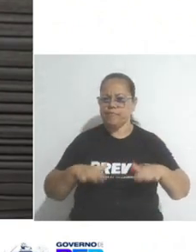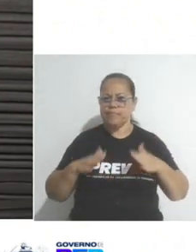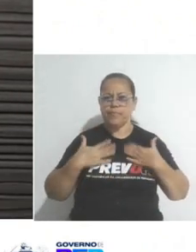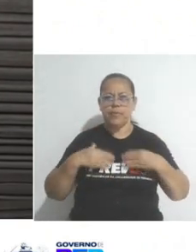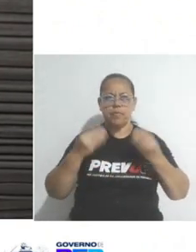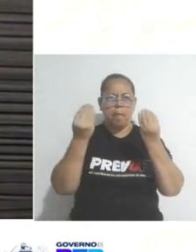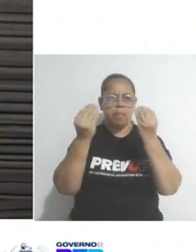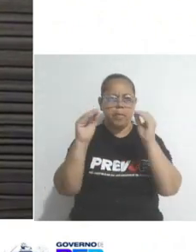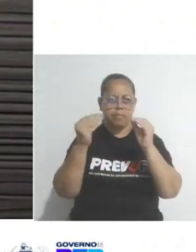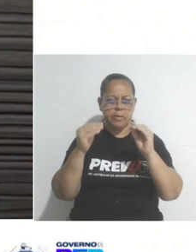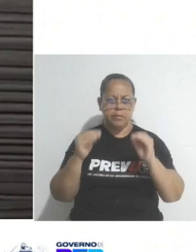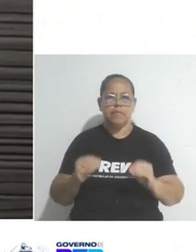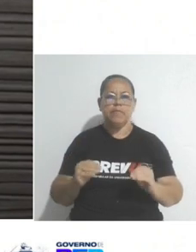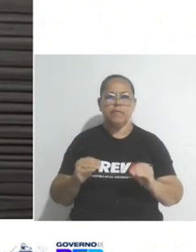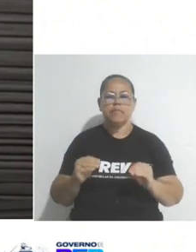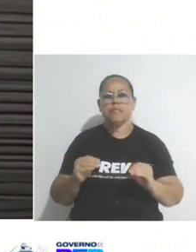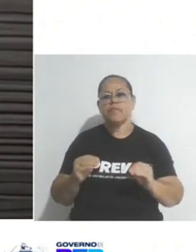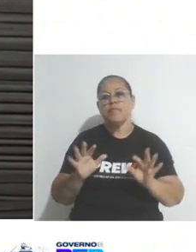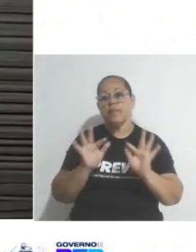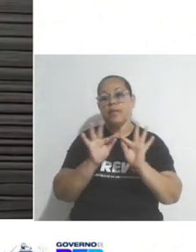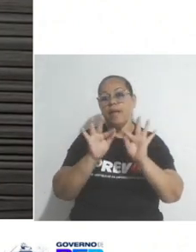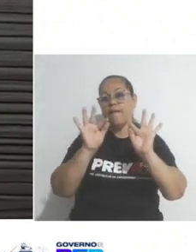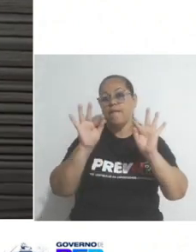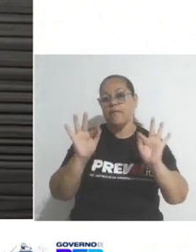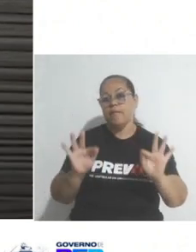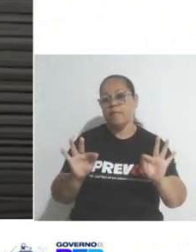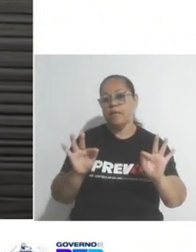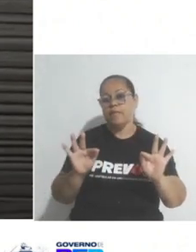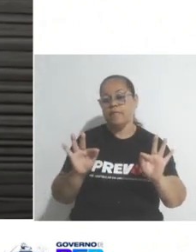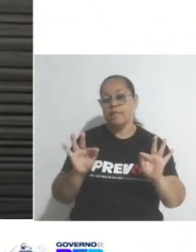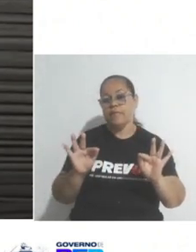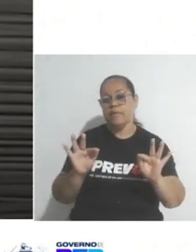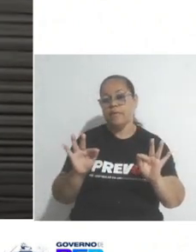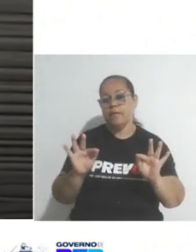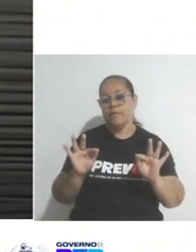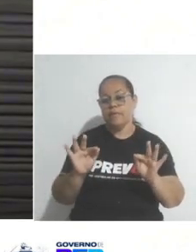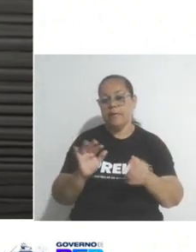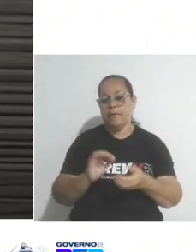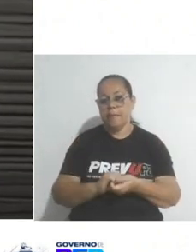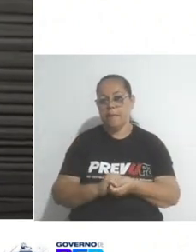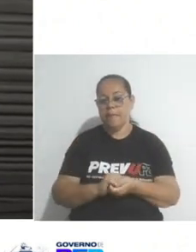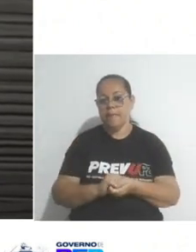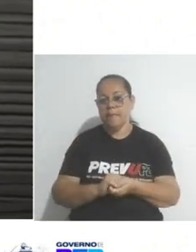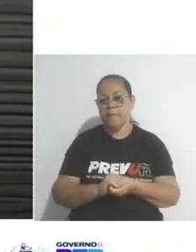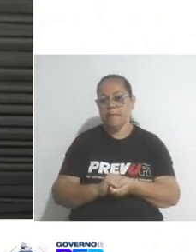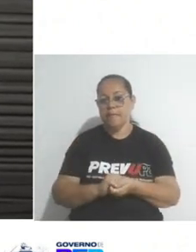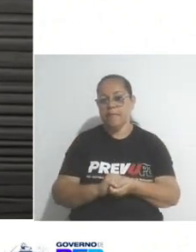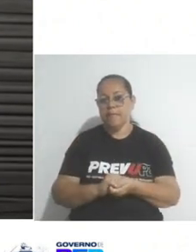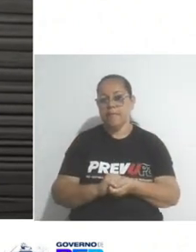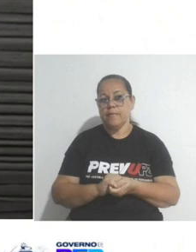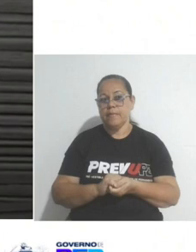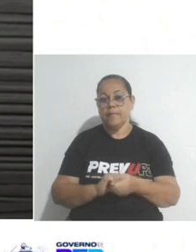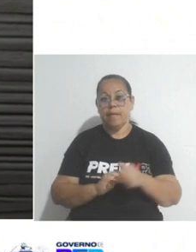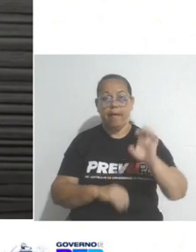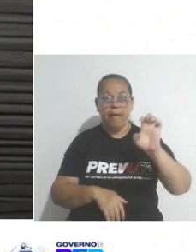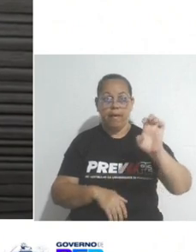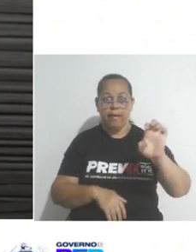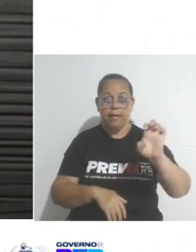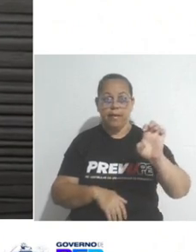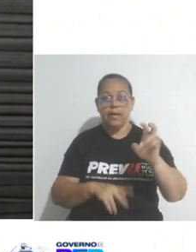a fórmula é exatamente é é igual